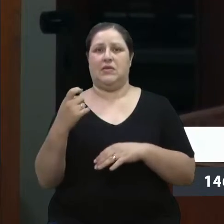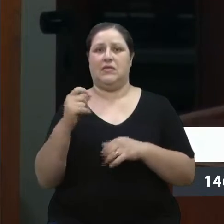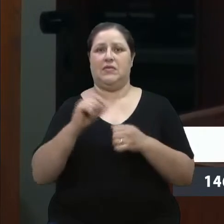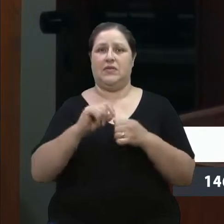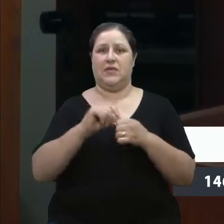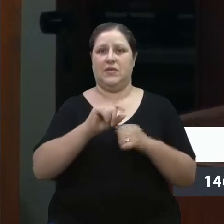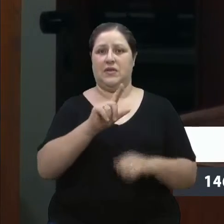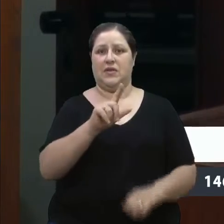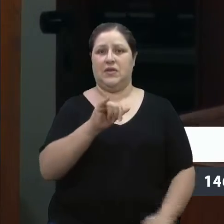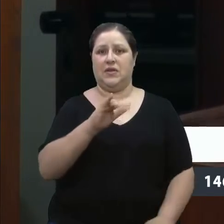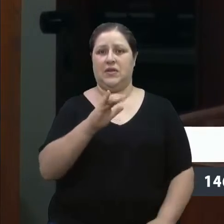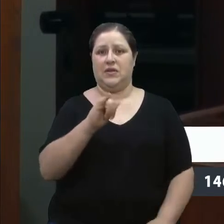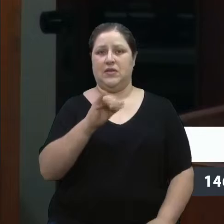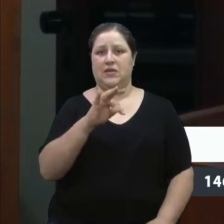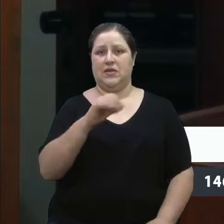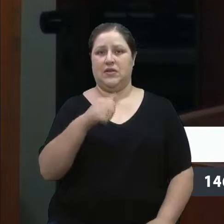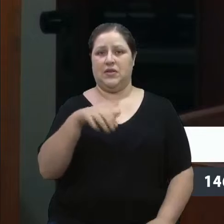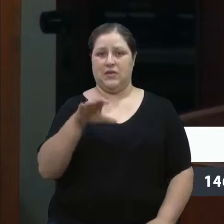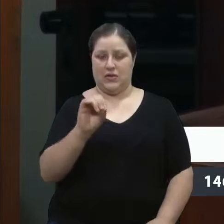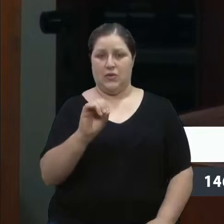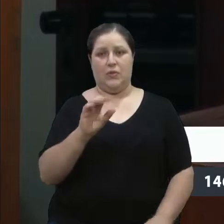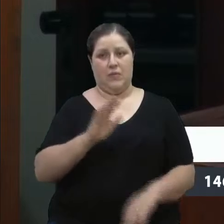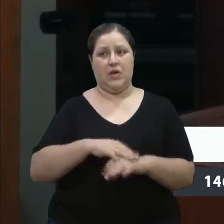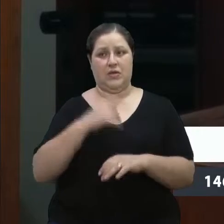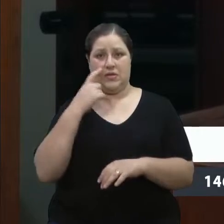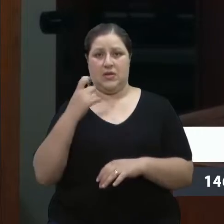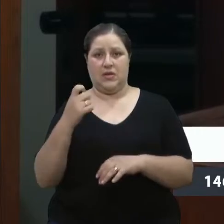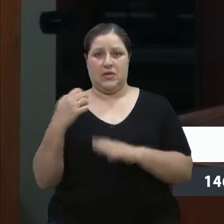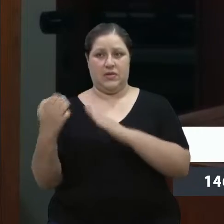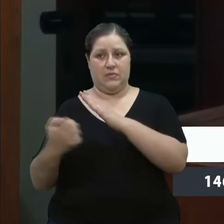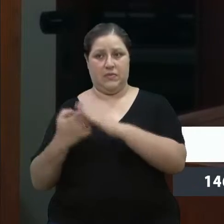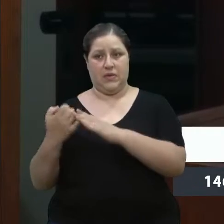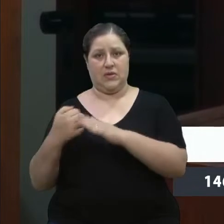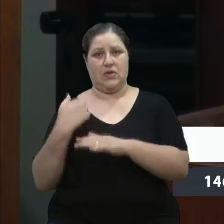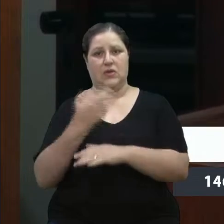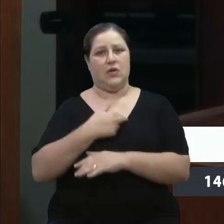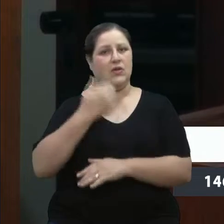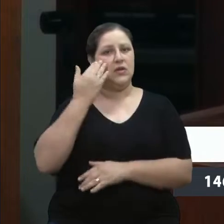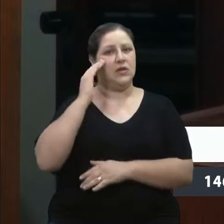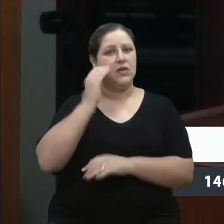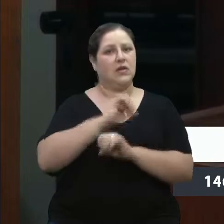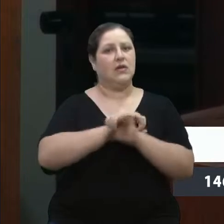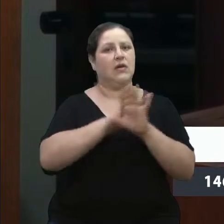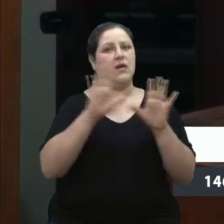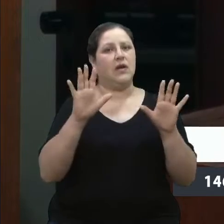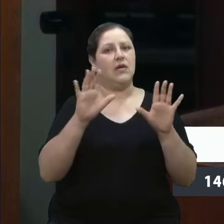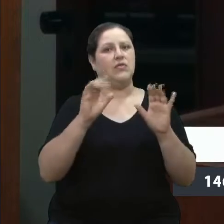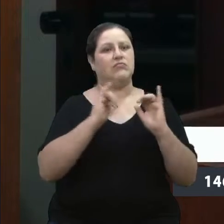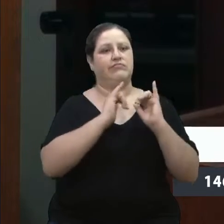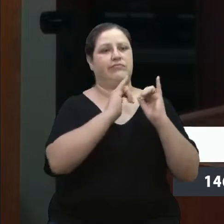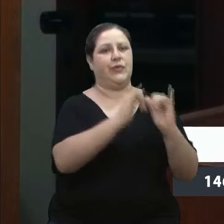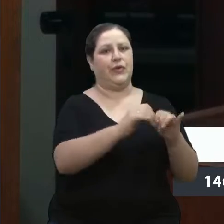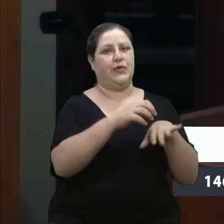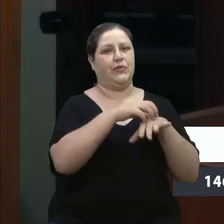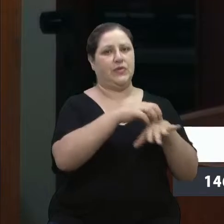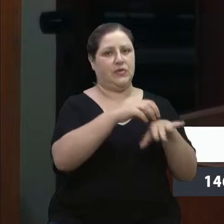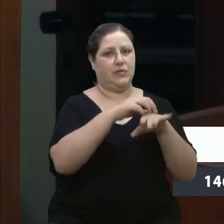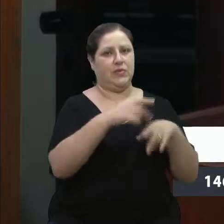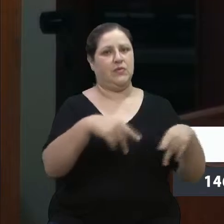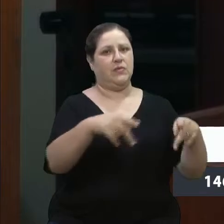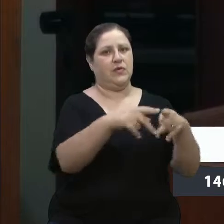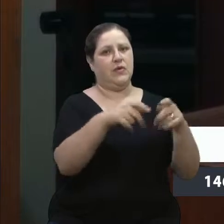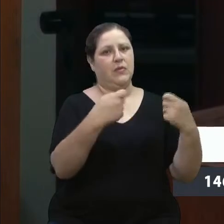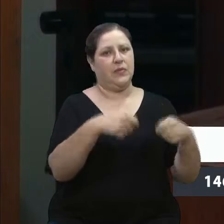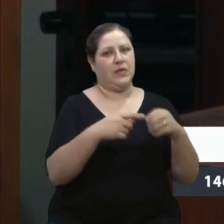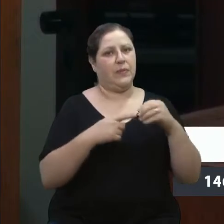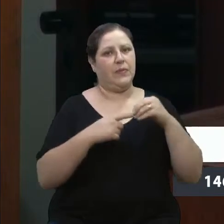posição nítida e objetiva, de que o transporte público precisa ser prioridade. E não pode ser prioridade só